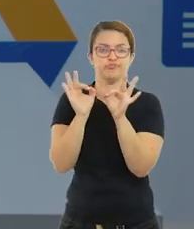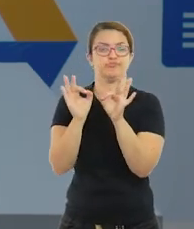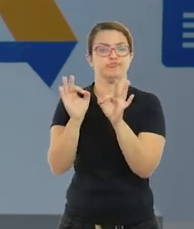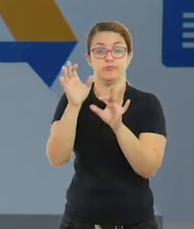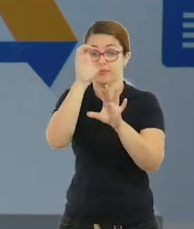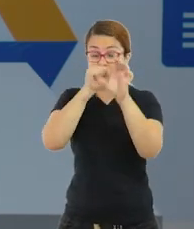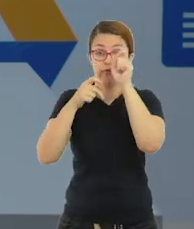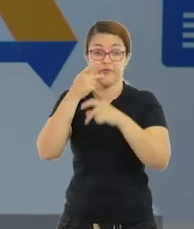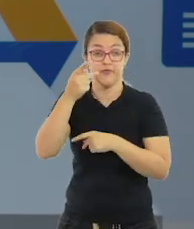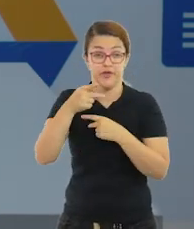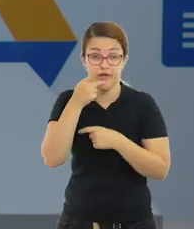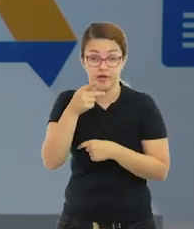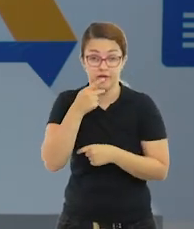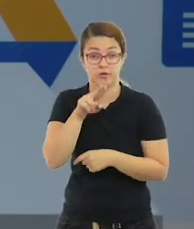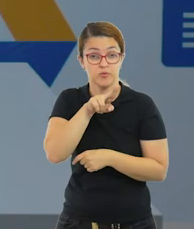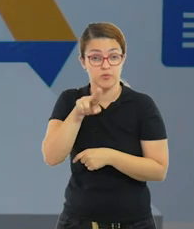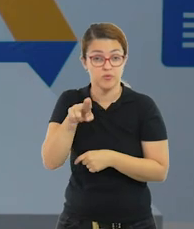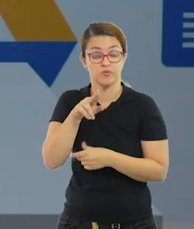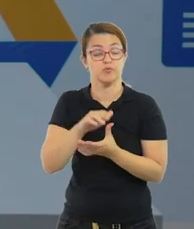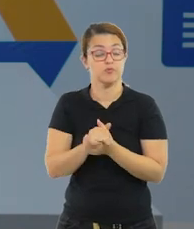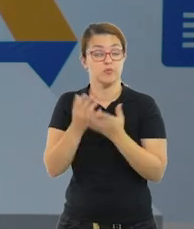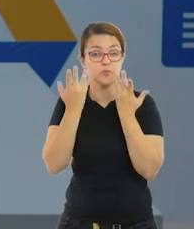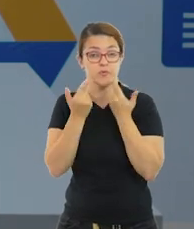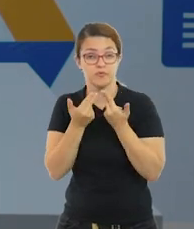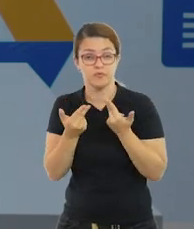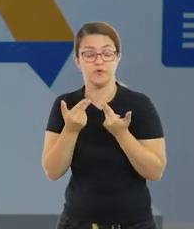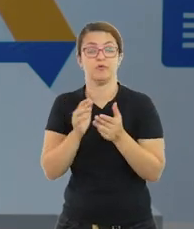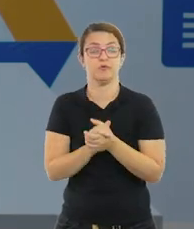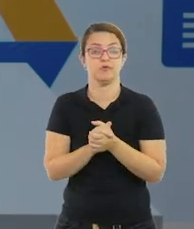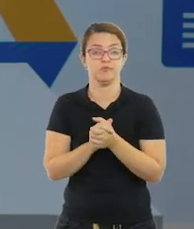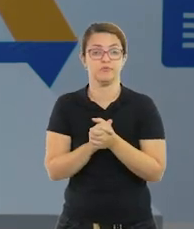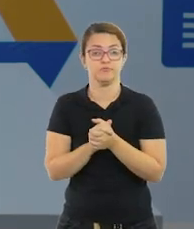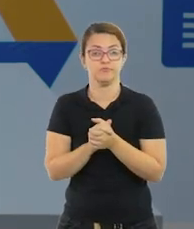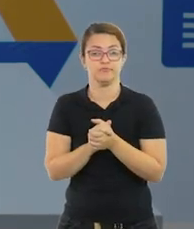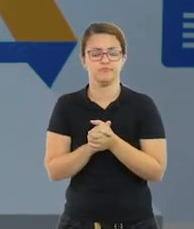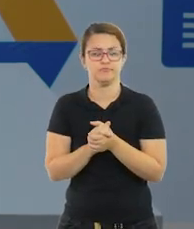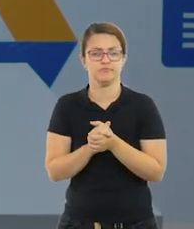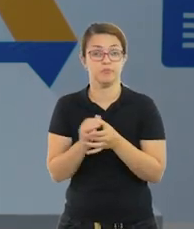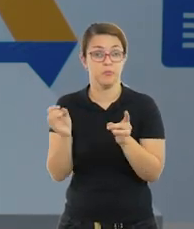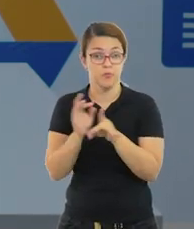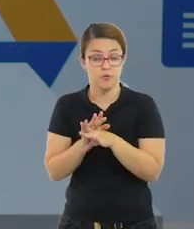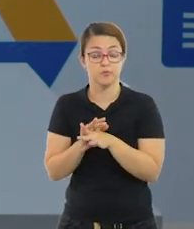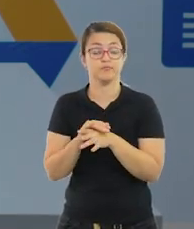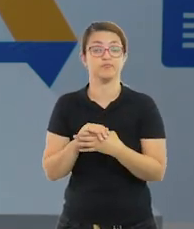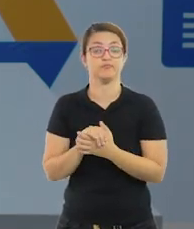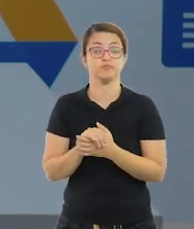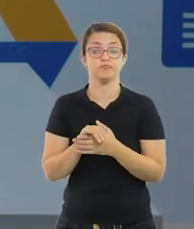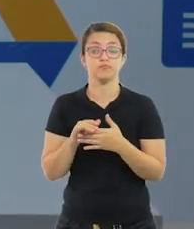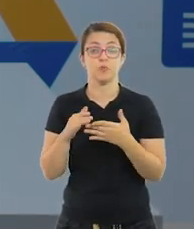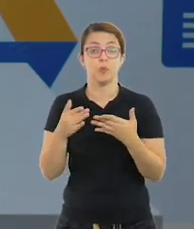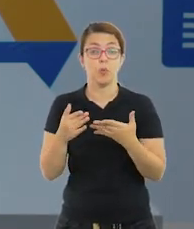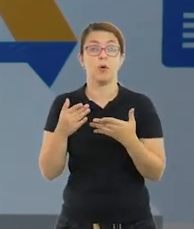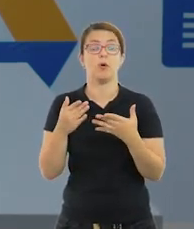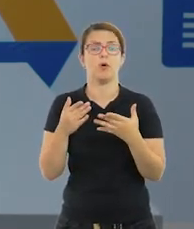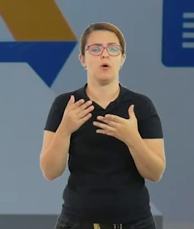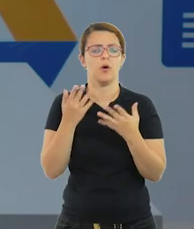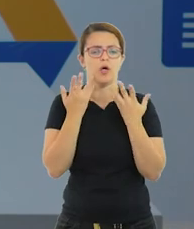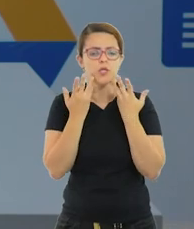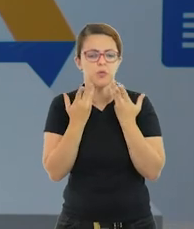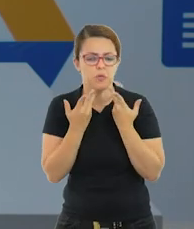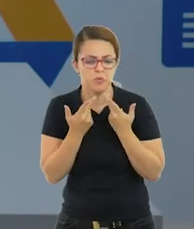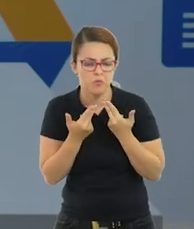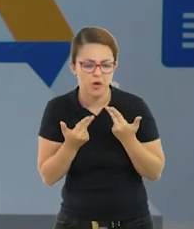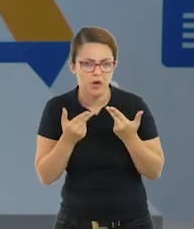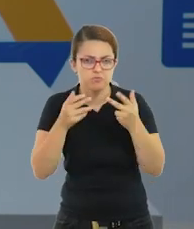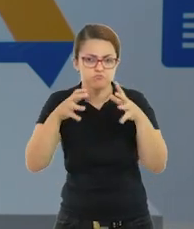Animals, nós vamos ter uma atividade lá para fazer. Vocês vão olhar nas imagens e vão ver qual é o animal maior. E aí